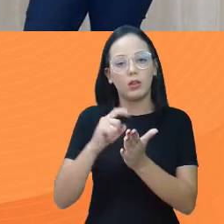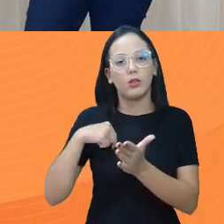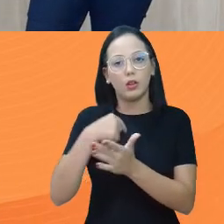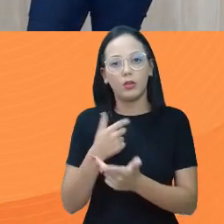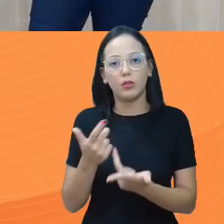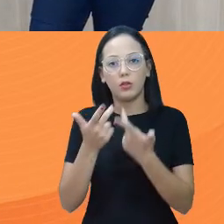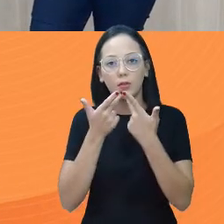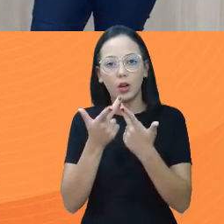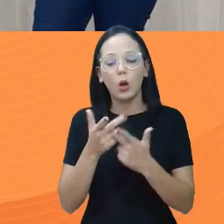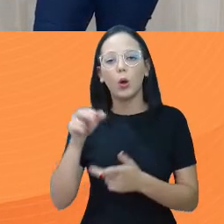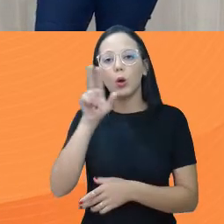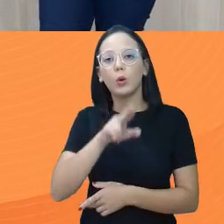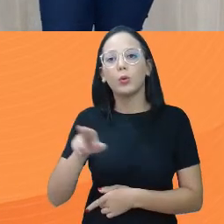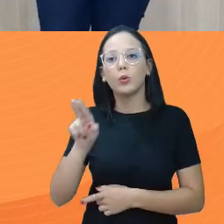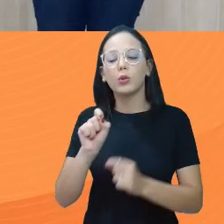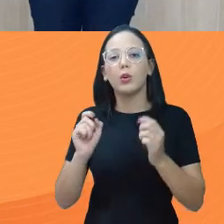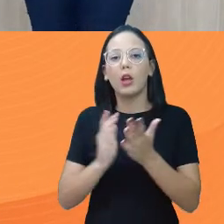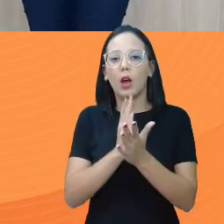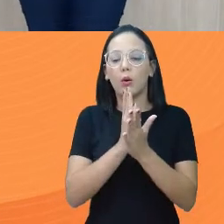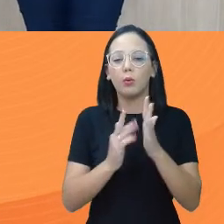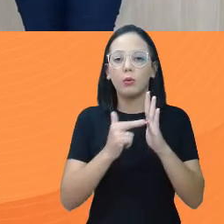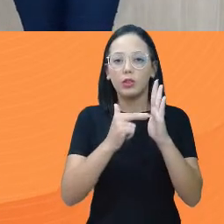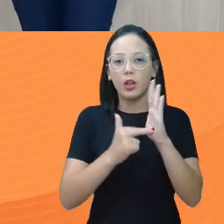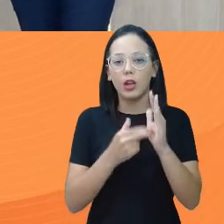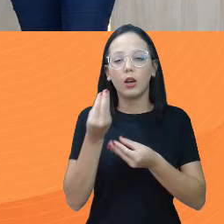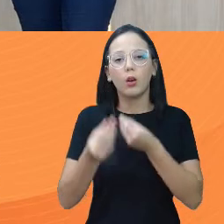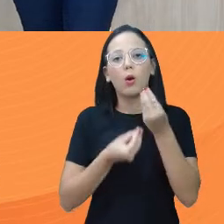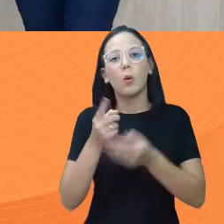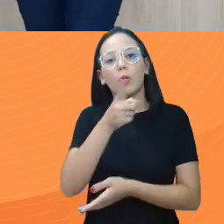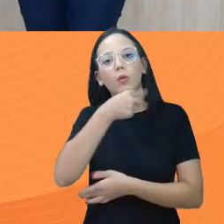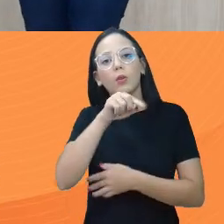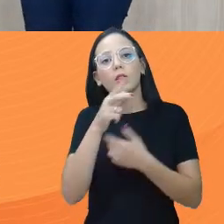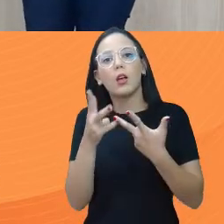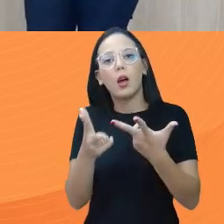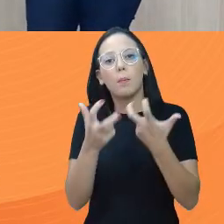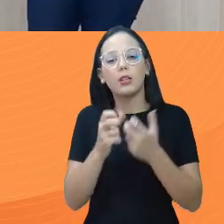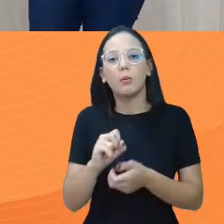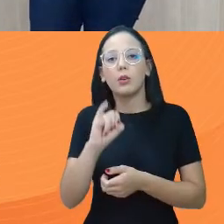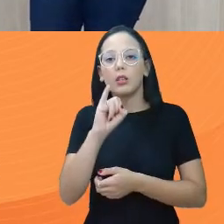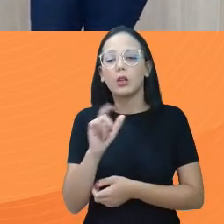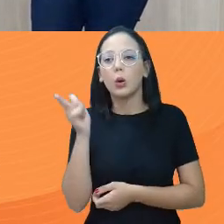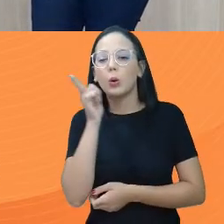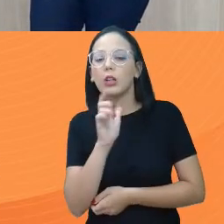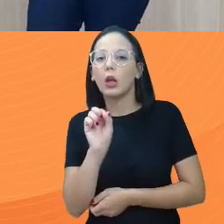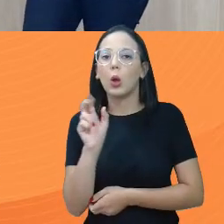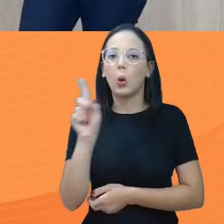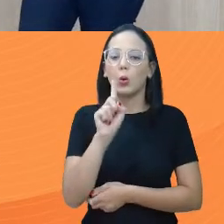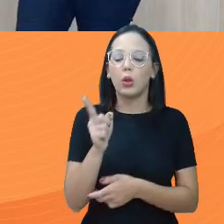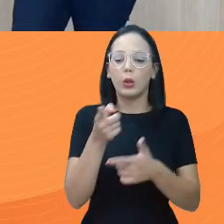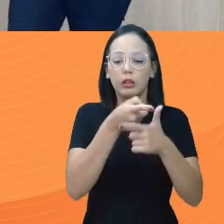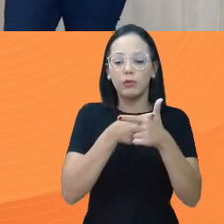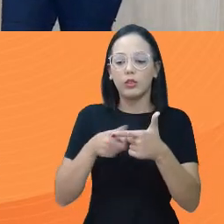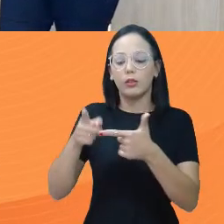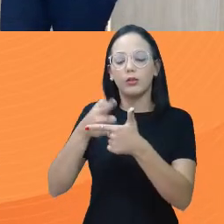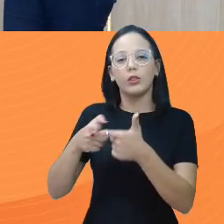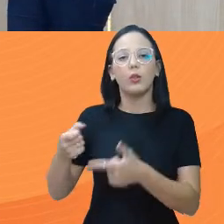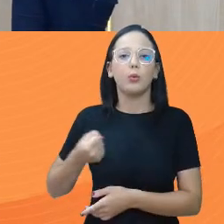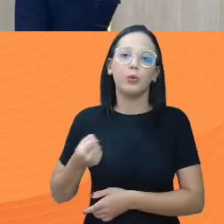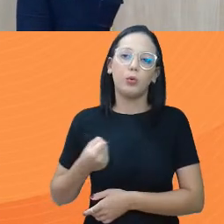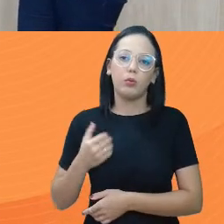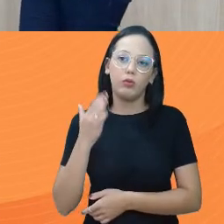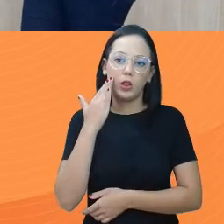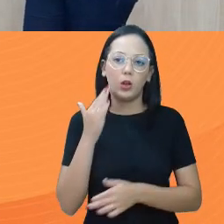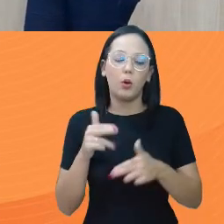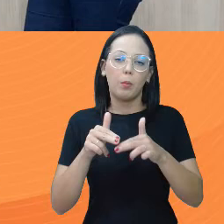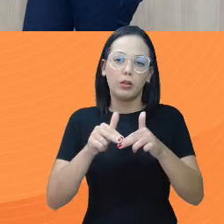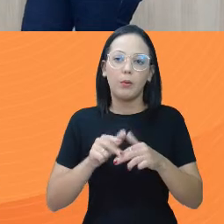listou, a gente utilizou algumas regrinhas, né? Como é que você percebe se dá ou não para fazer a divisão por aqueles números. Então, a gente viu